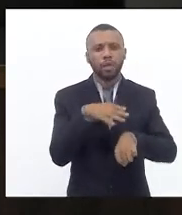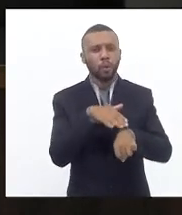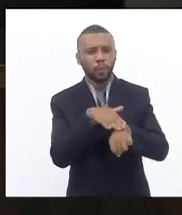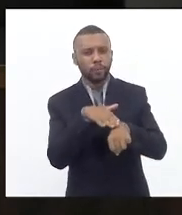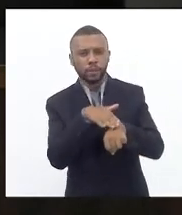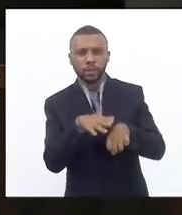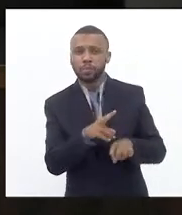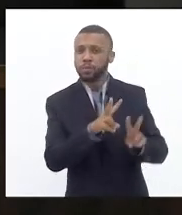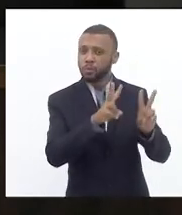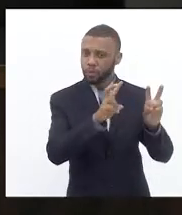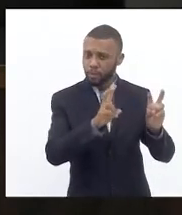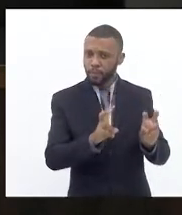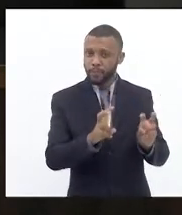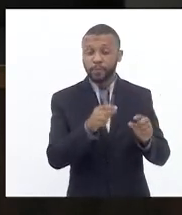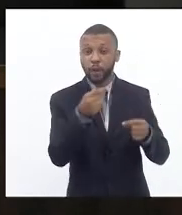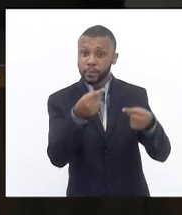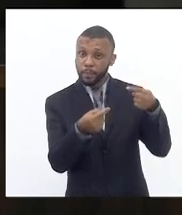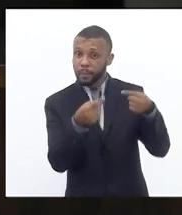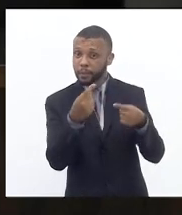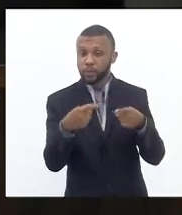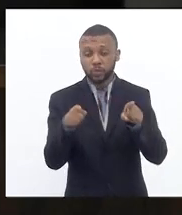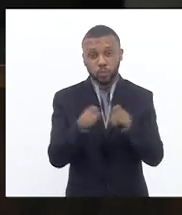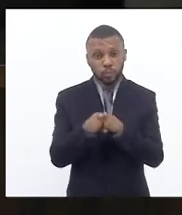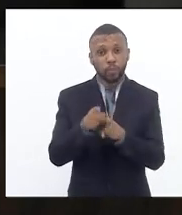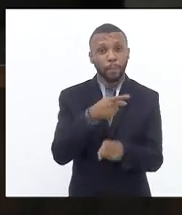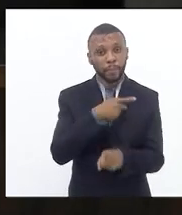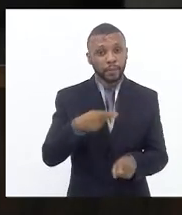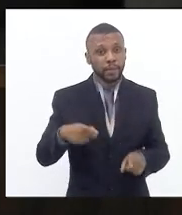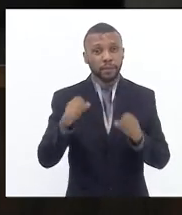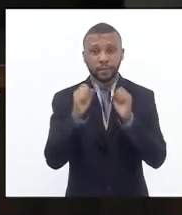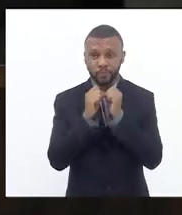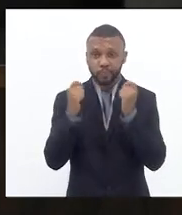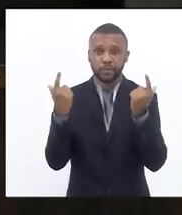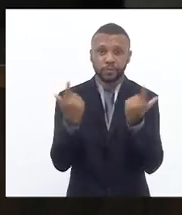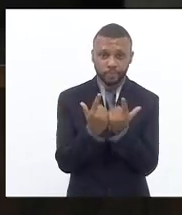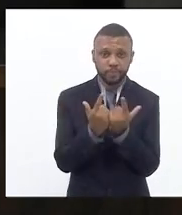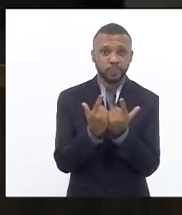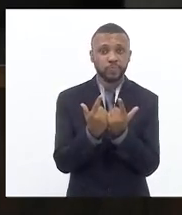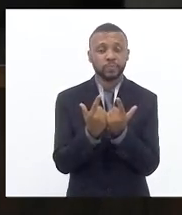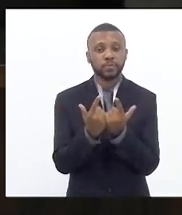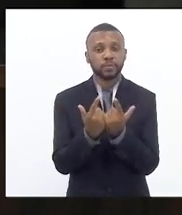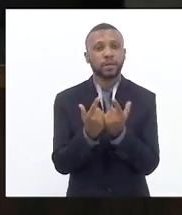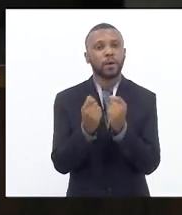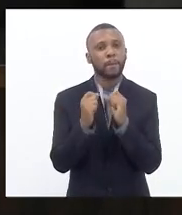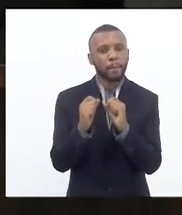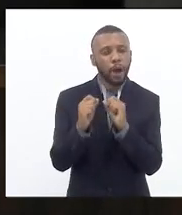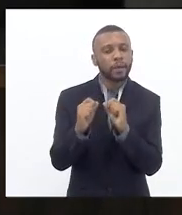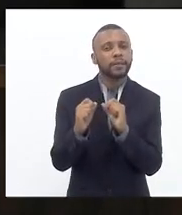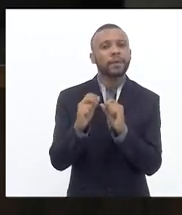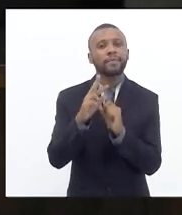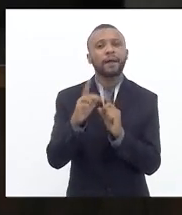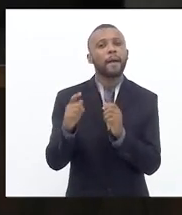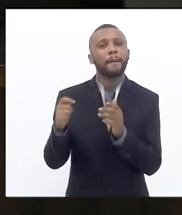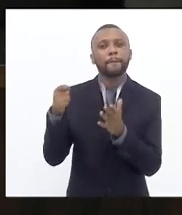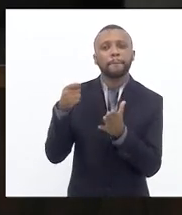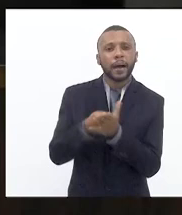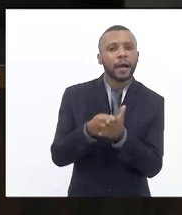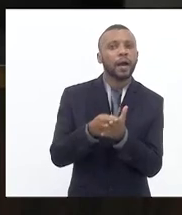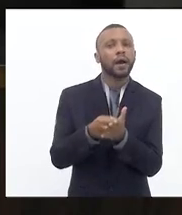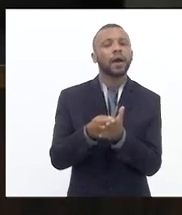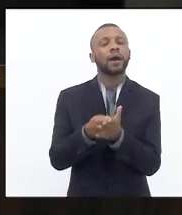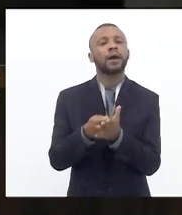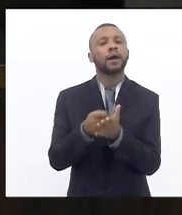hoje pela manhã debate com o presidente chileno dizendo o estado o governador Cláudio Castro vai pagar